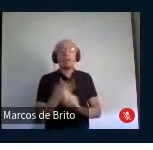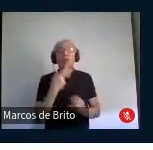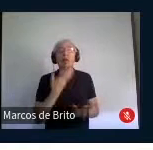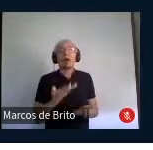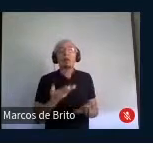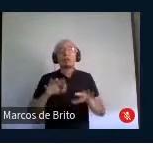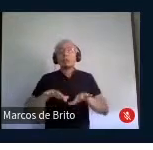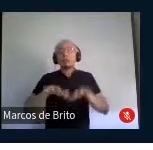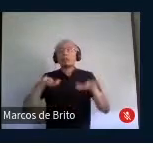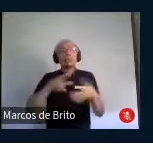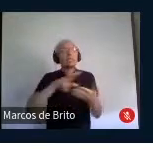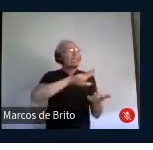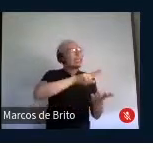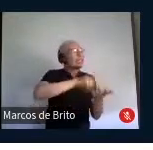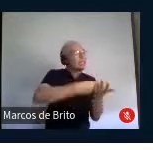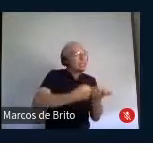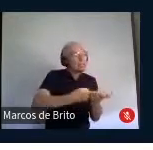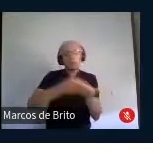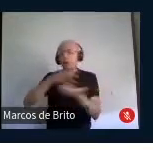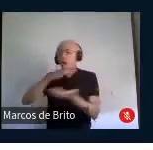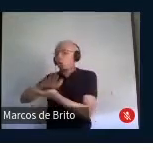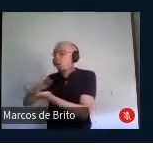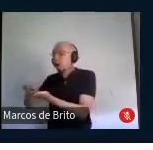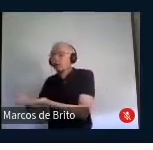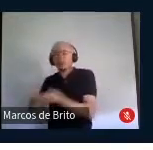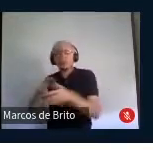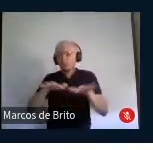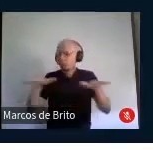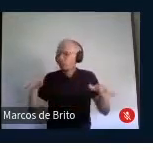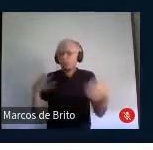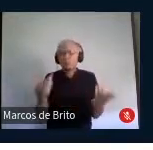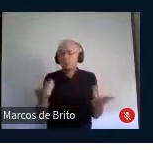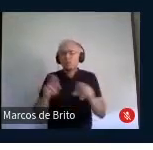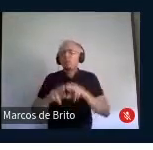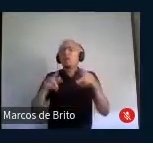tradução e interpretação. Então, a gente,